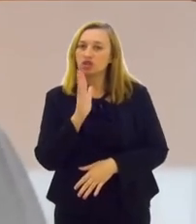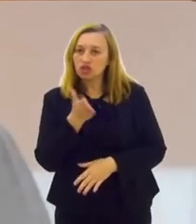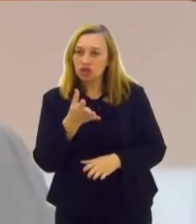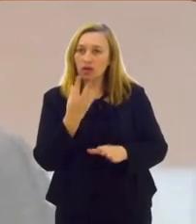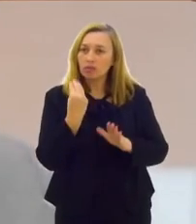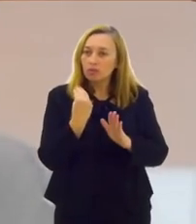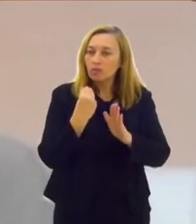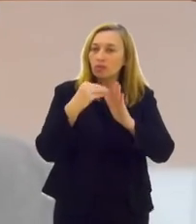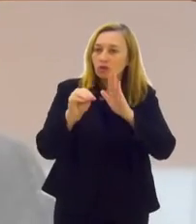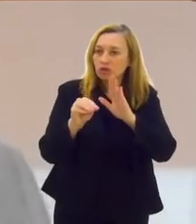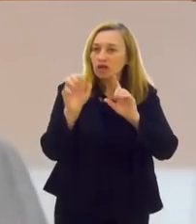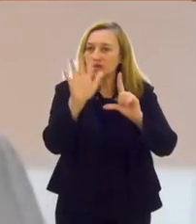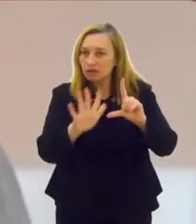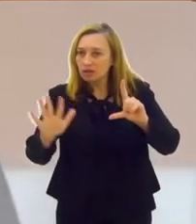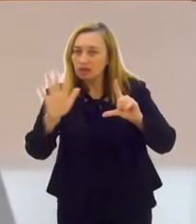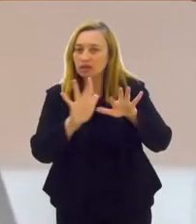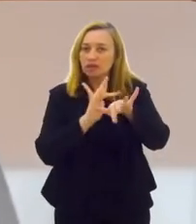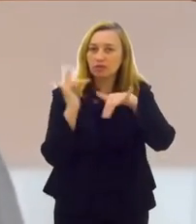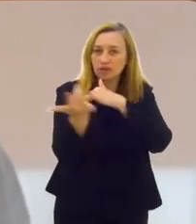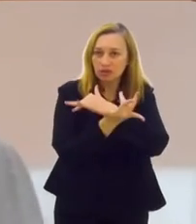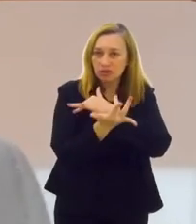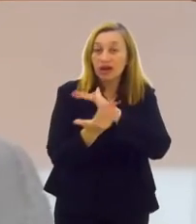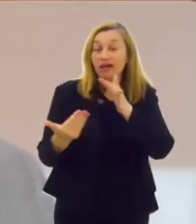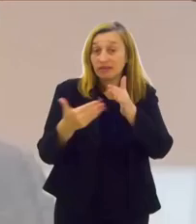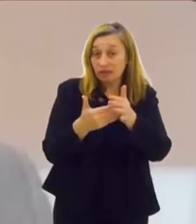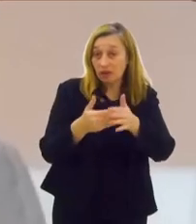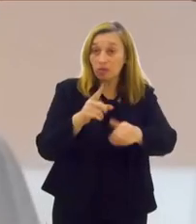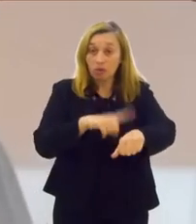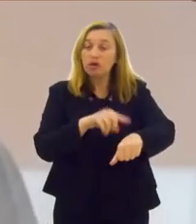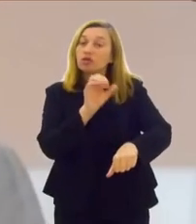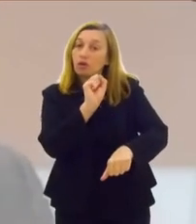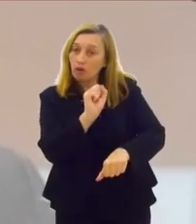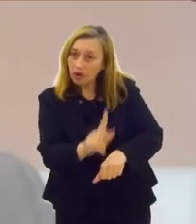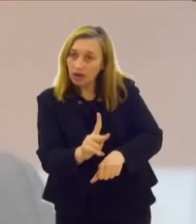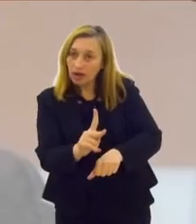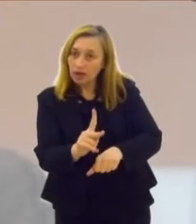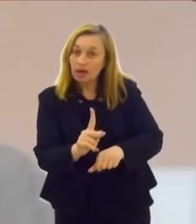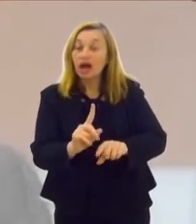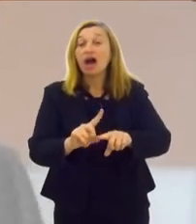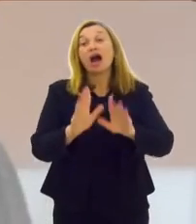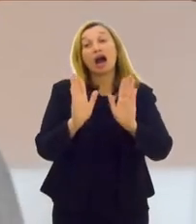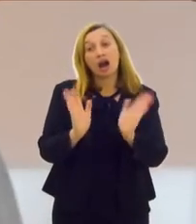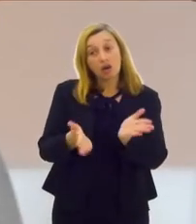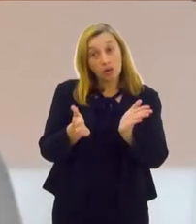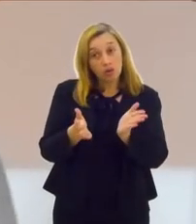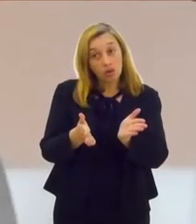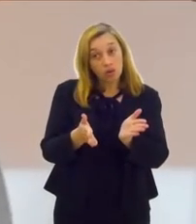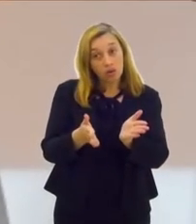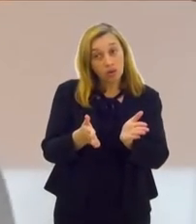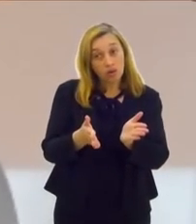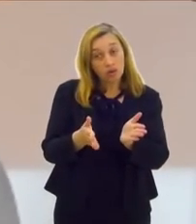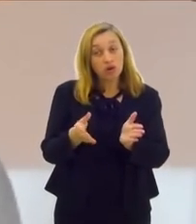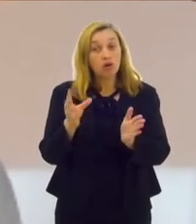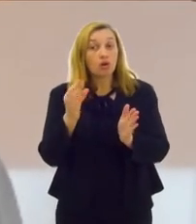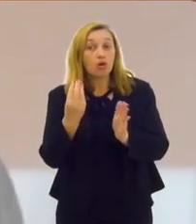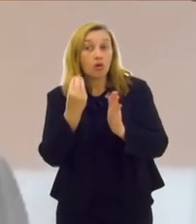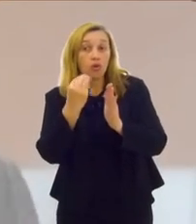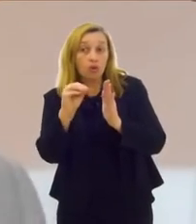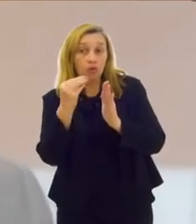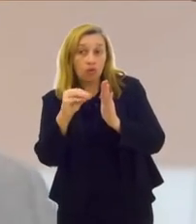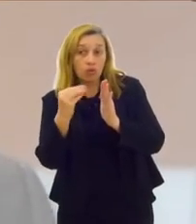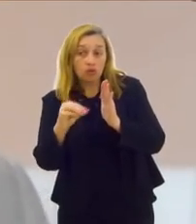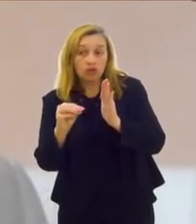foi postado, o que já foi publicado na internet até ali, pode deixar lá. Agora, publicar conteúdo